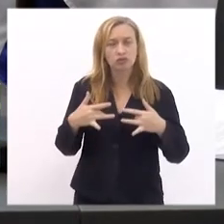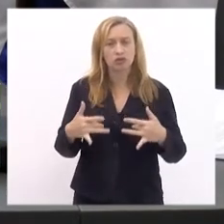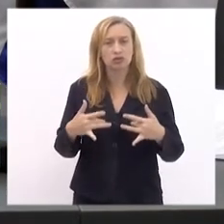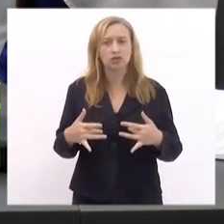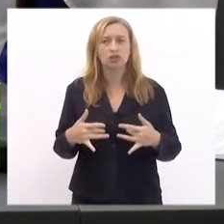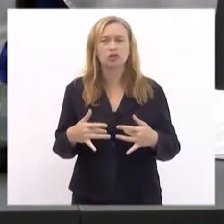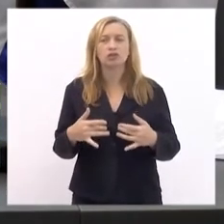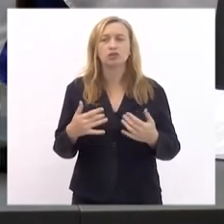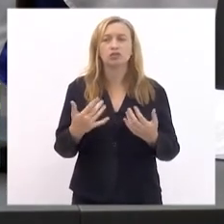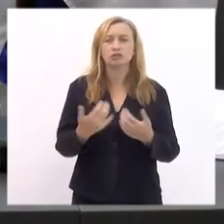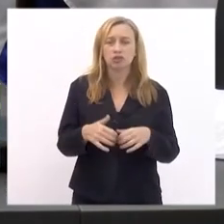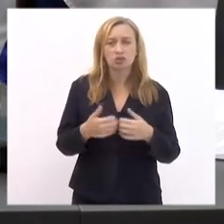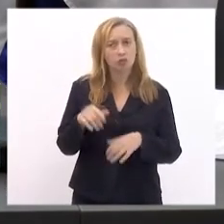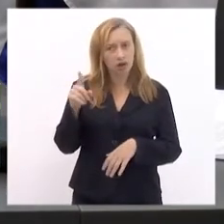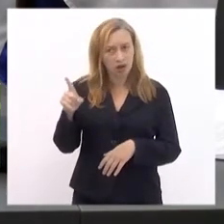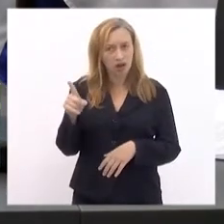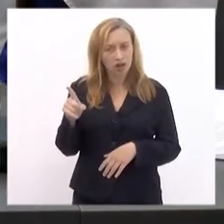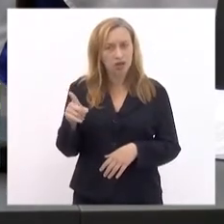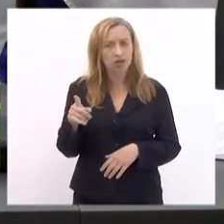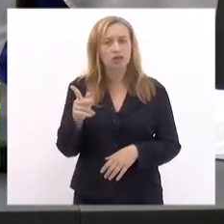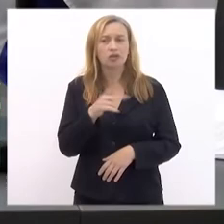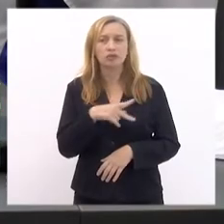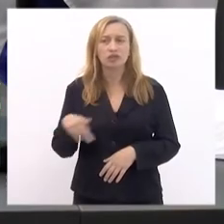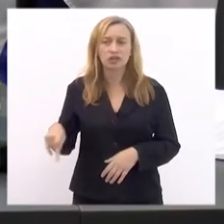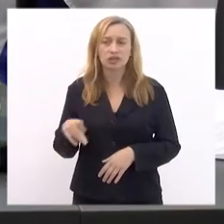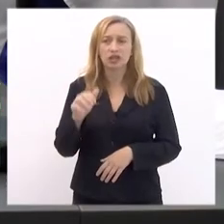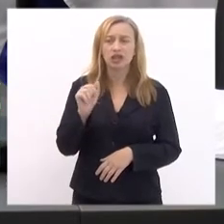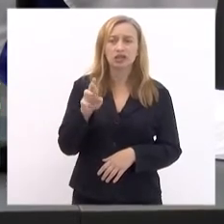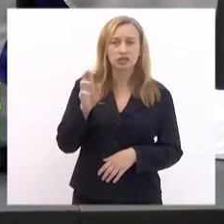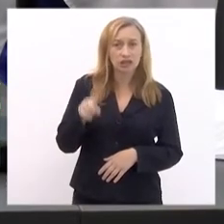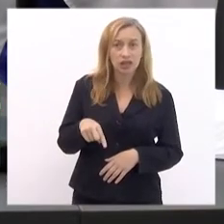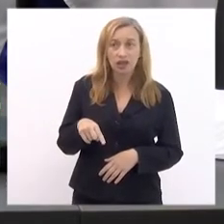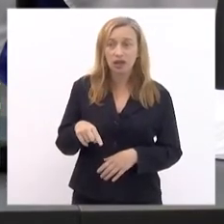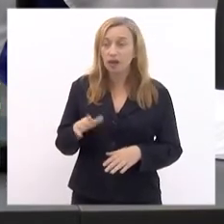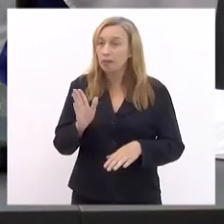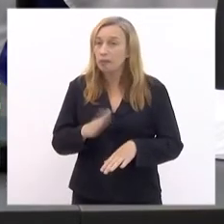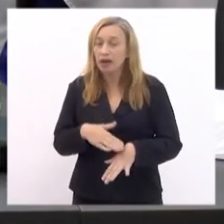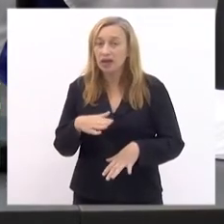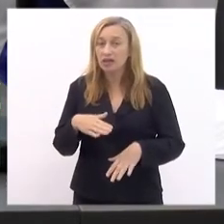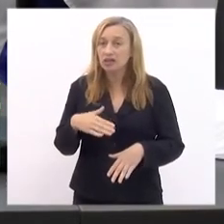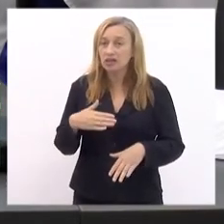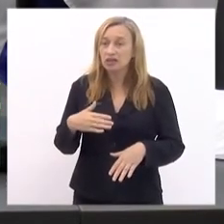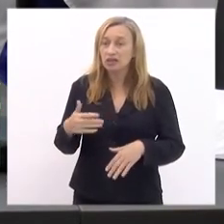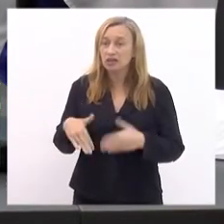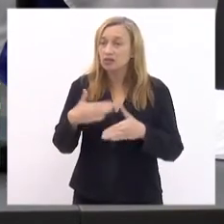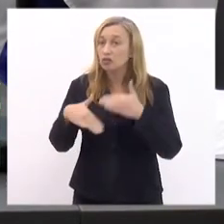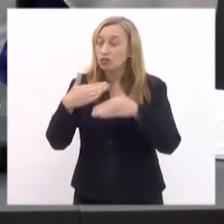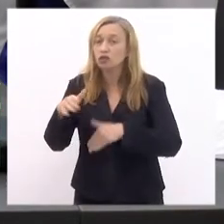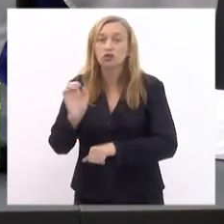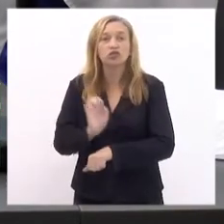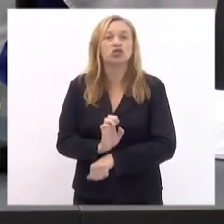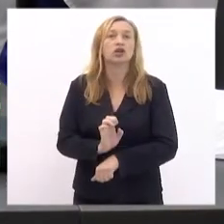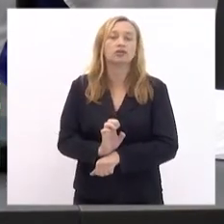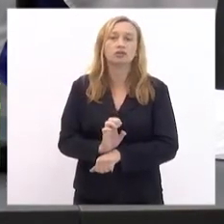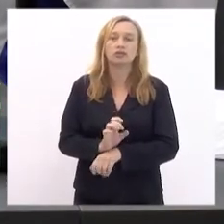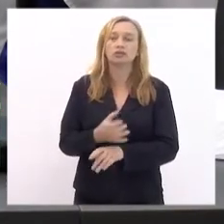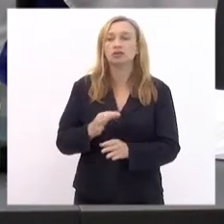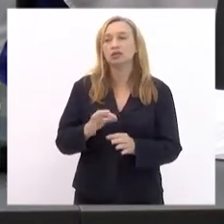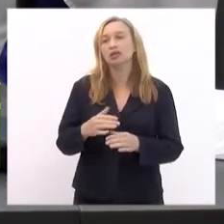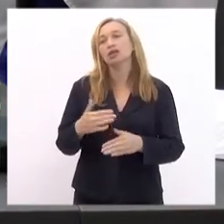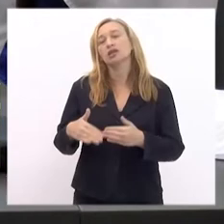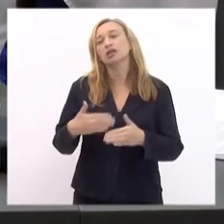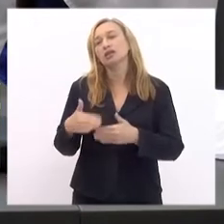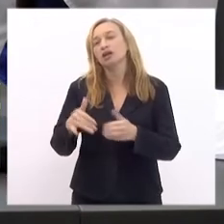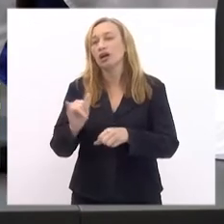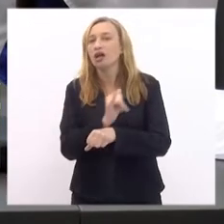Fórum Local... Presidente André, secretário Patrick, é um dos fóruns mais atuantes do Estado, né? Tem uma longa trajetória de